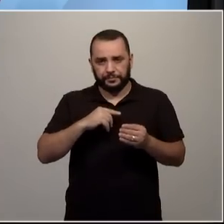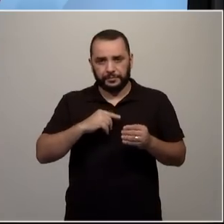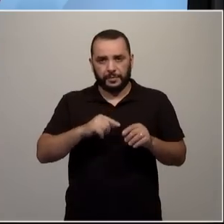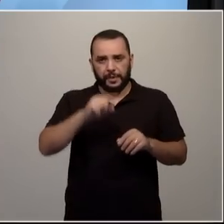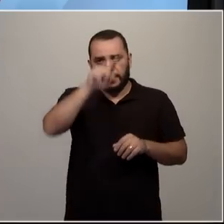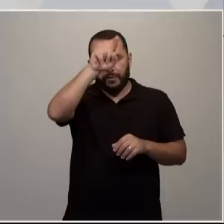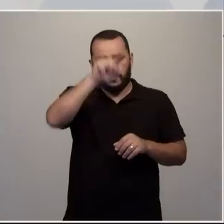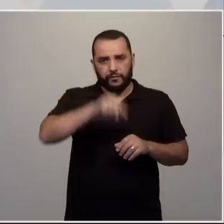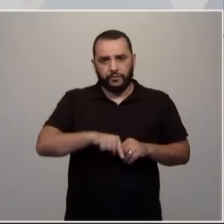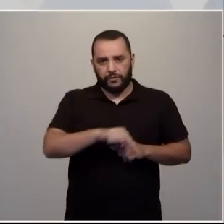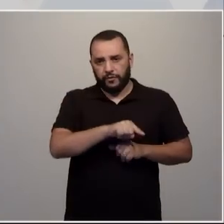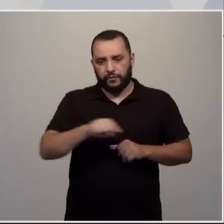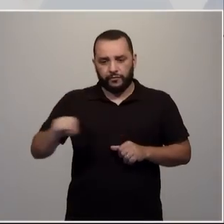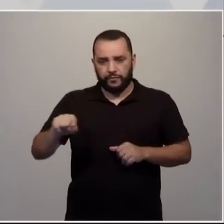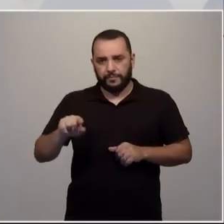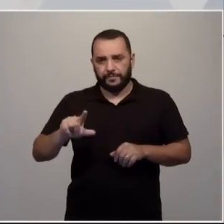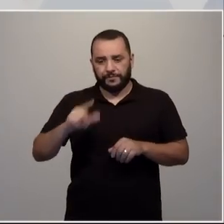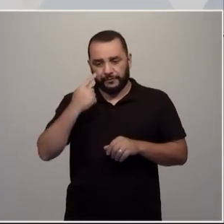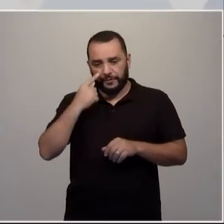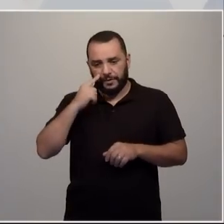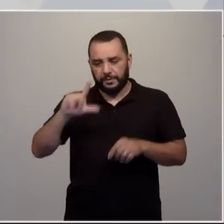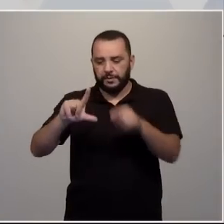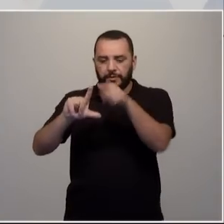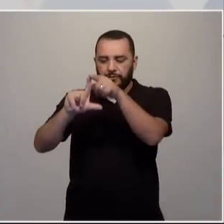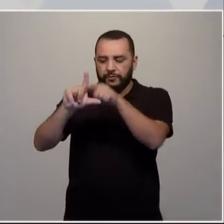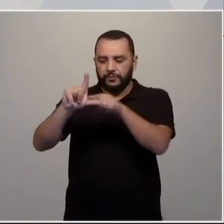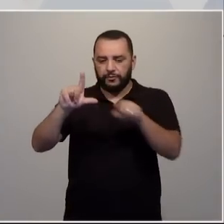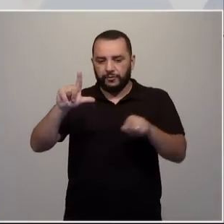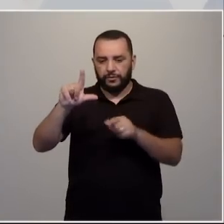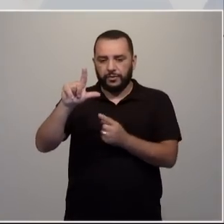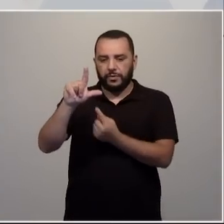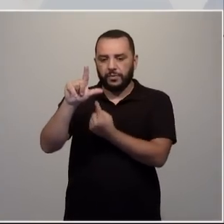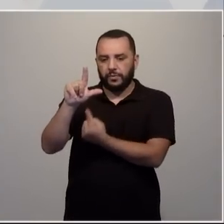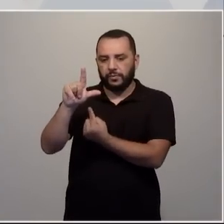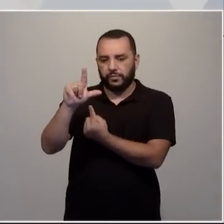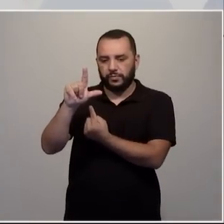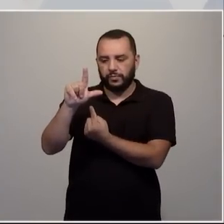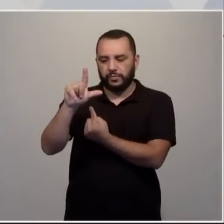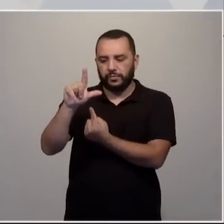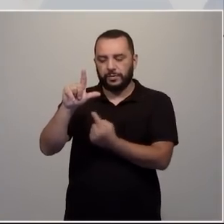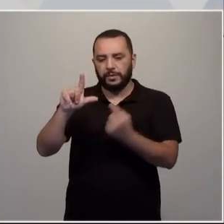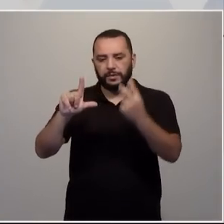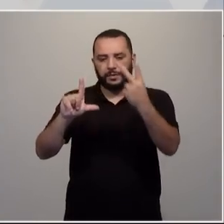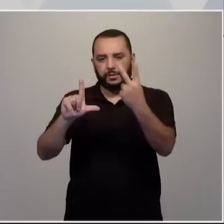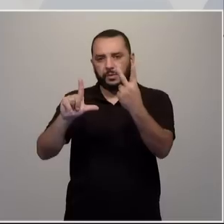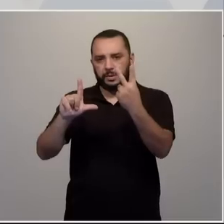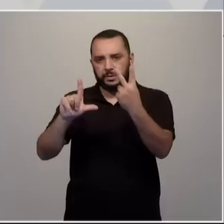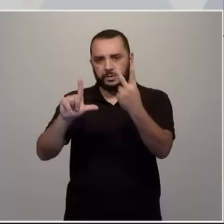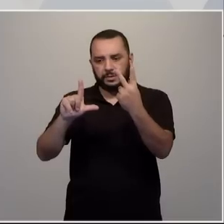e que esse ponto aqui seja o ponto 1, 2.